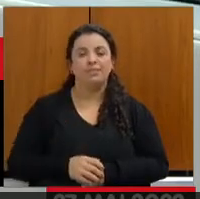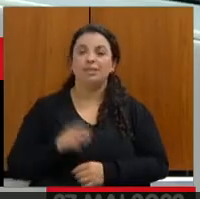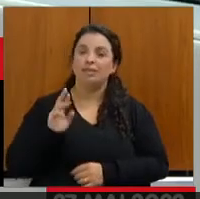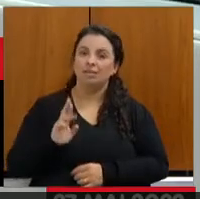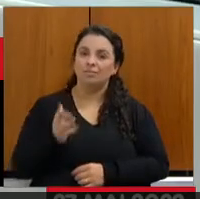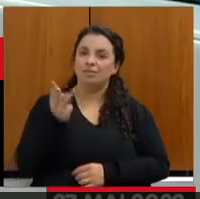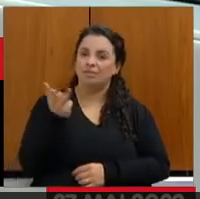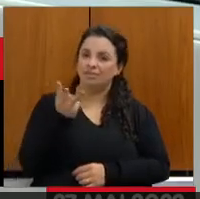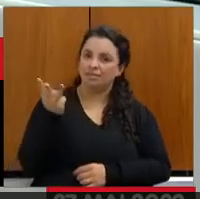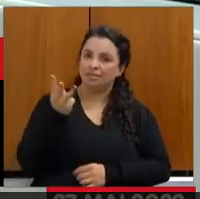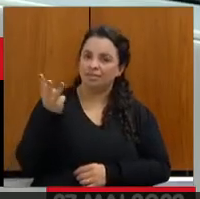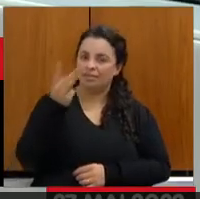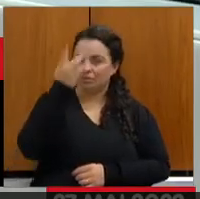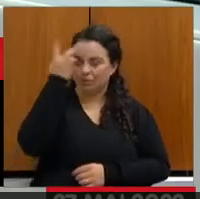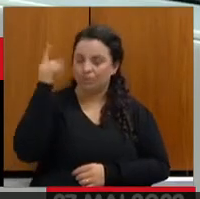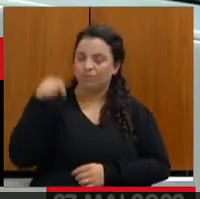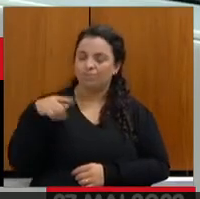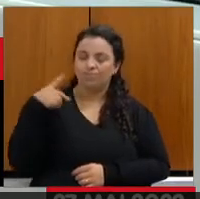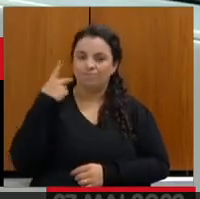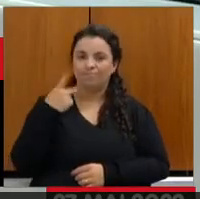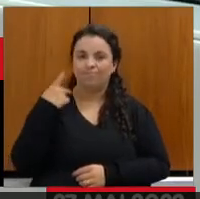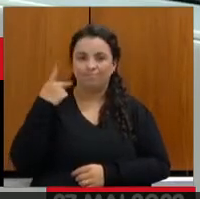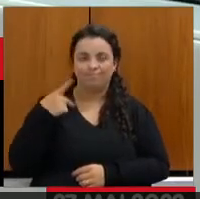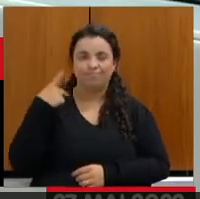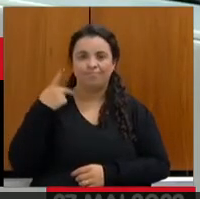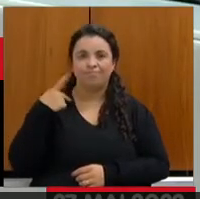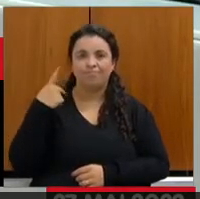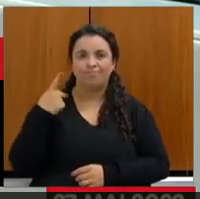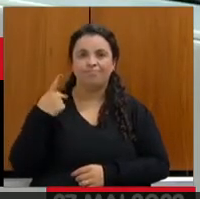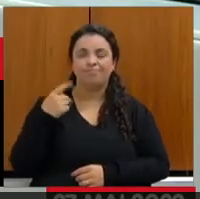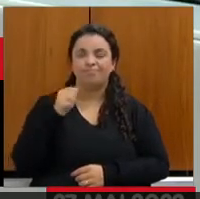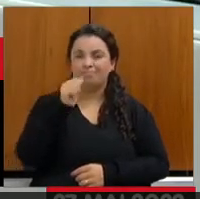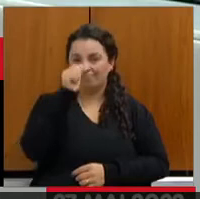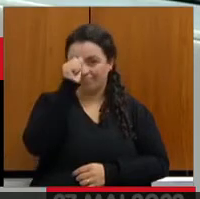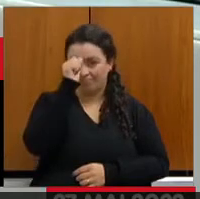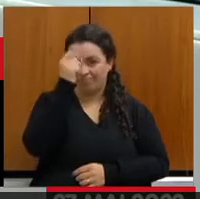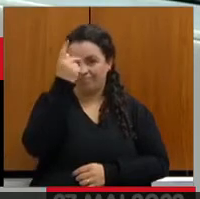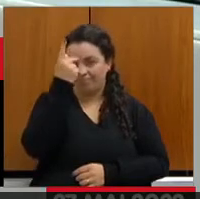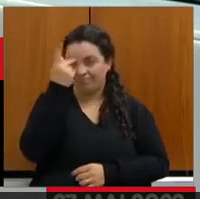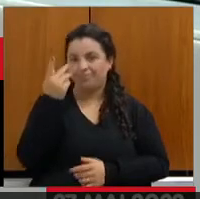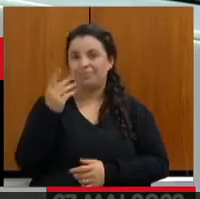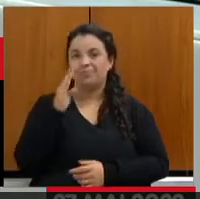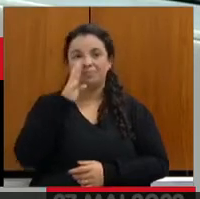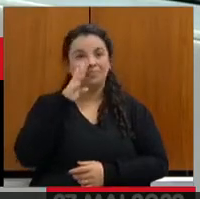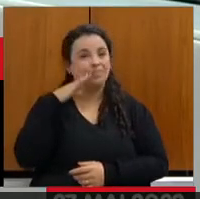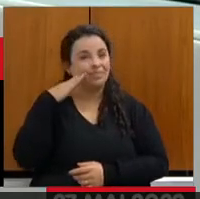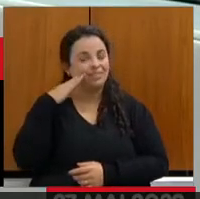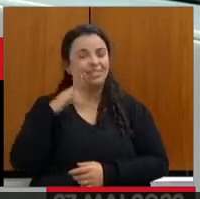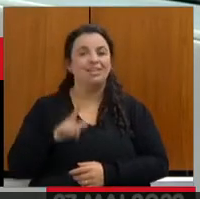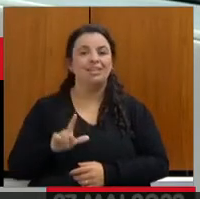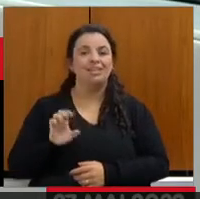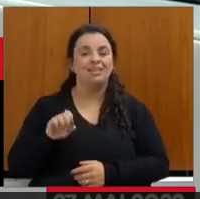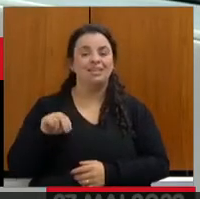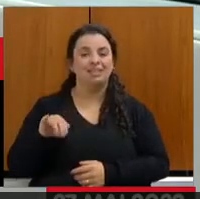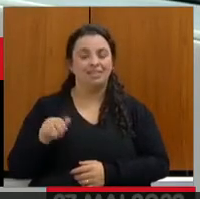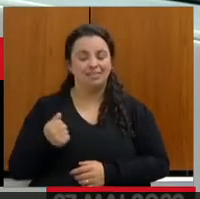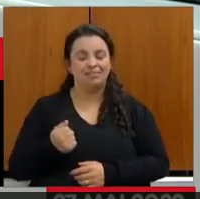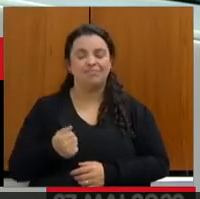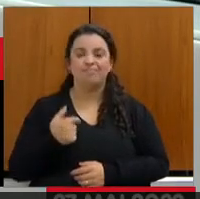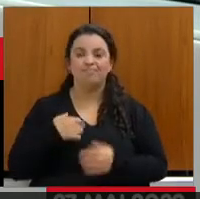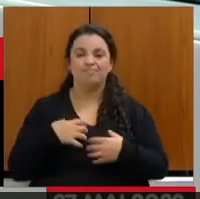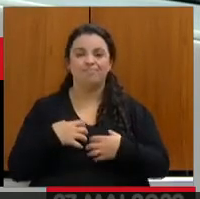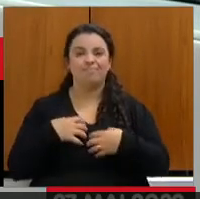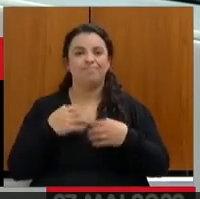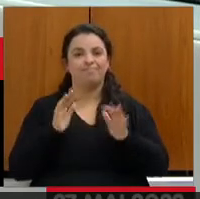representantes desse Parlamento que estão aqui Ana Paula Bia Leninha eu fico muito feliz em